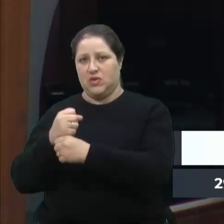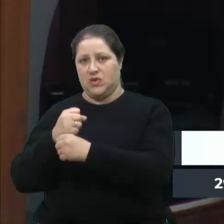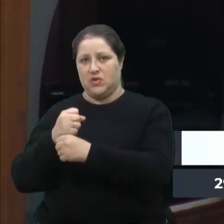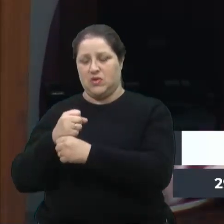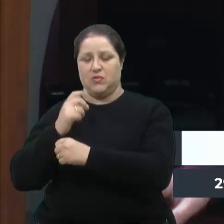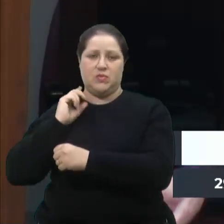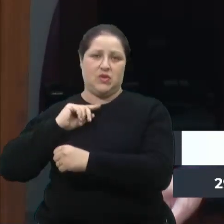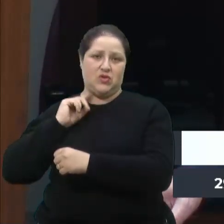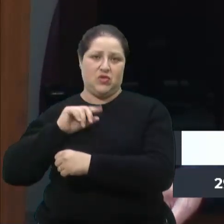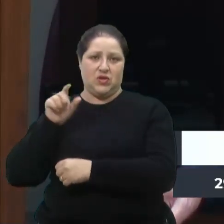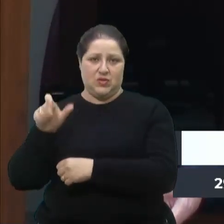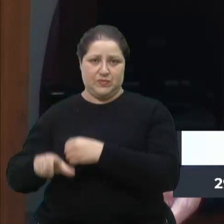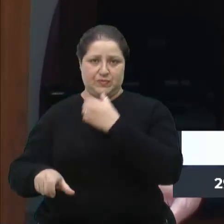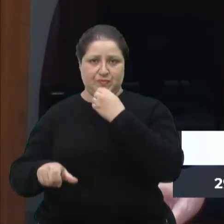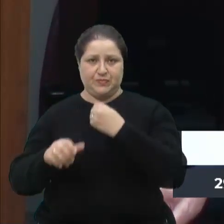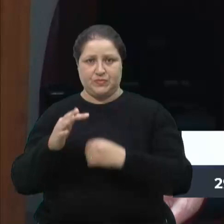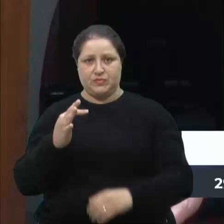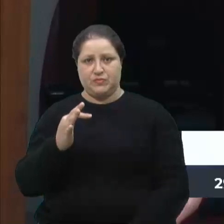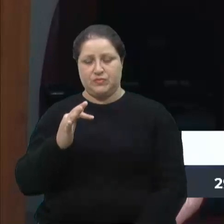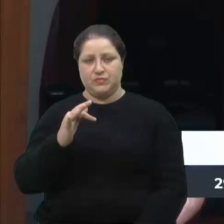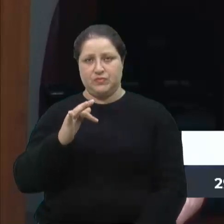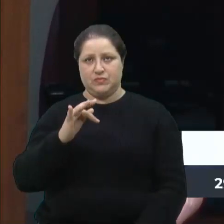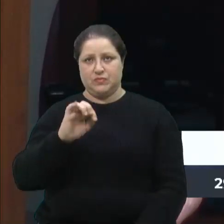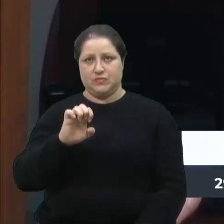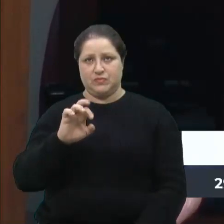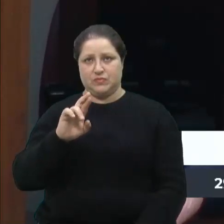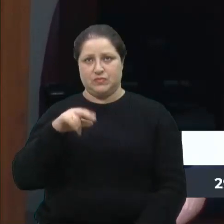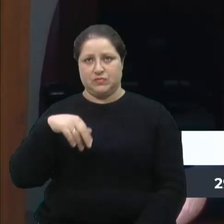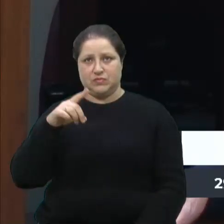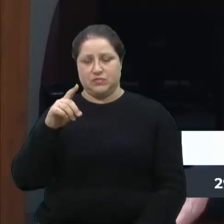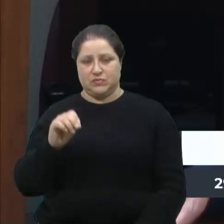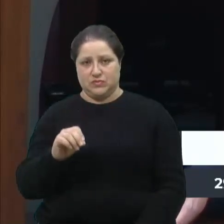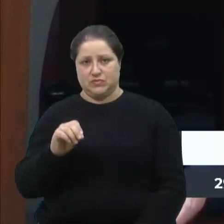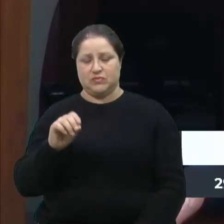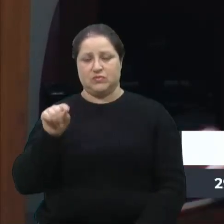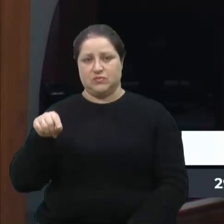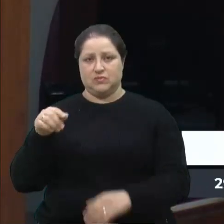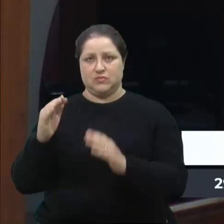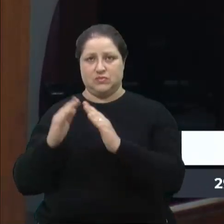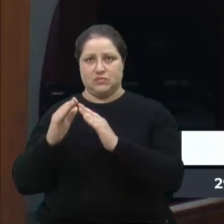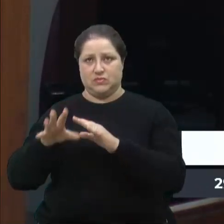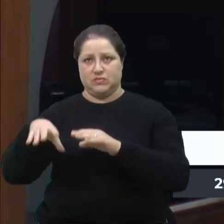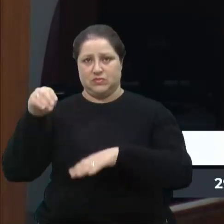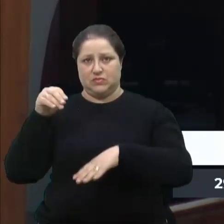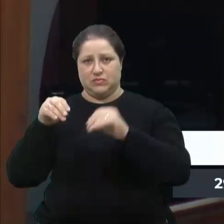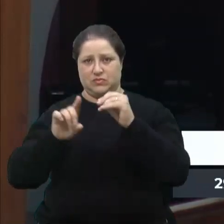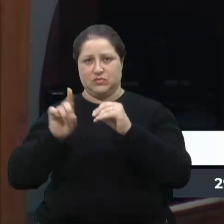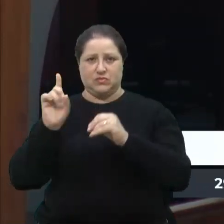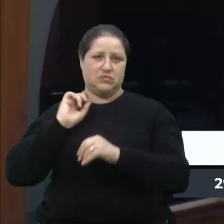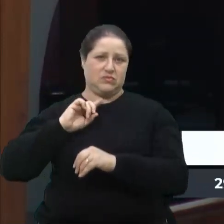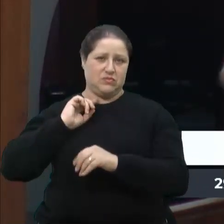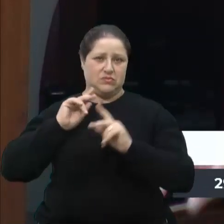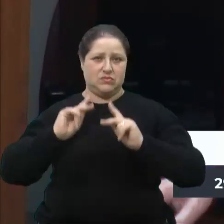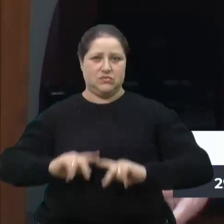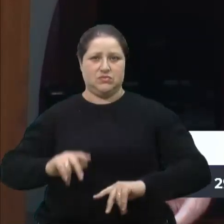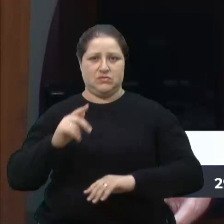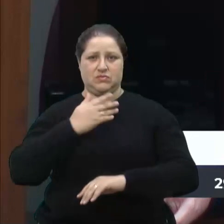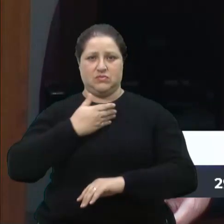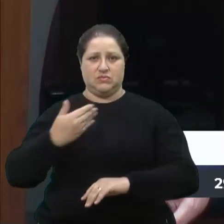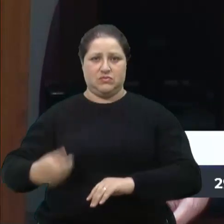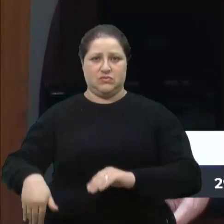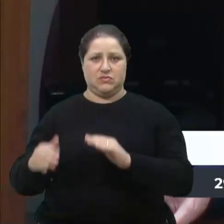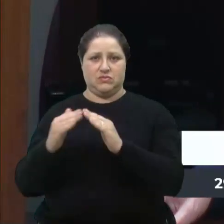Esse senhor, o Fernando Pimentel, ele morava num palácio. Existe o Palácio nas Mangabeiras, lá que os governadores moram. Ele